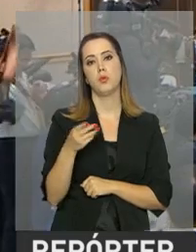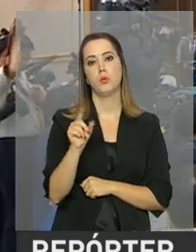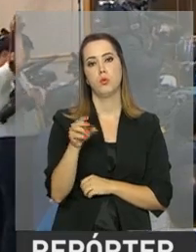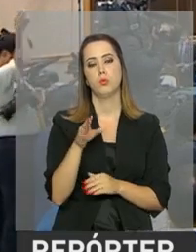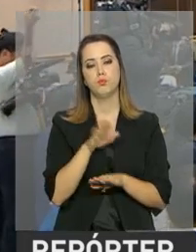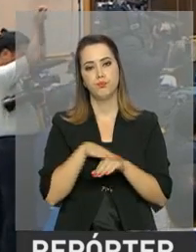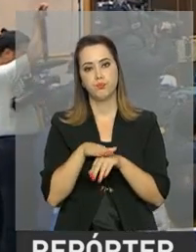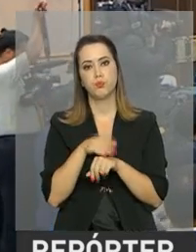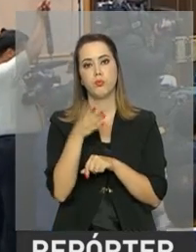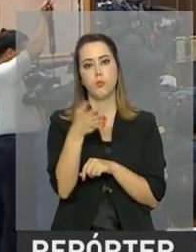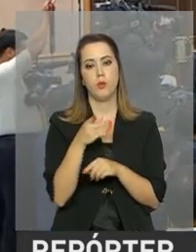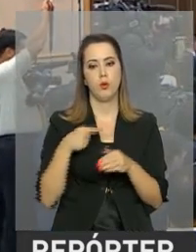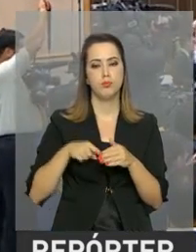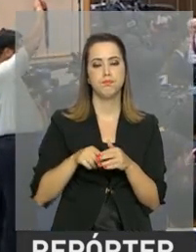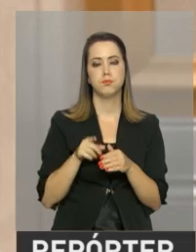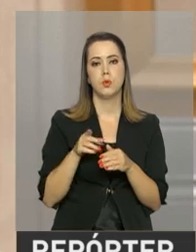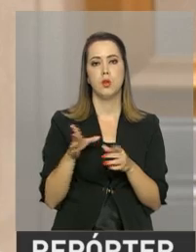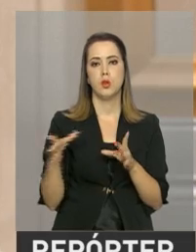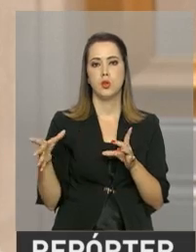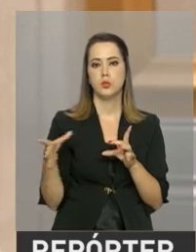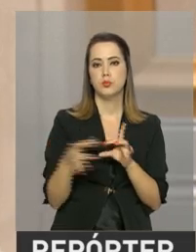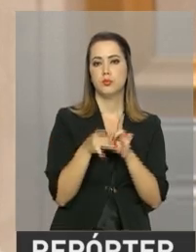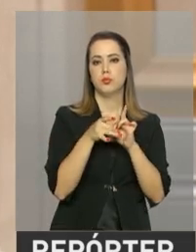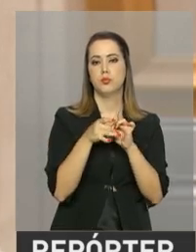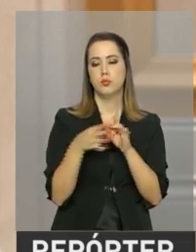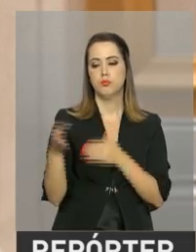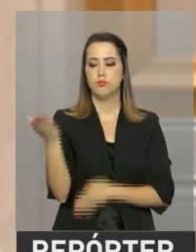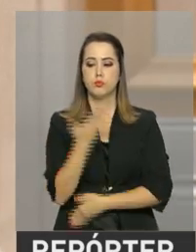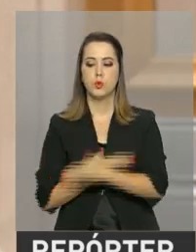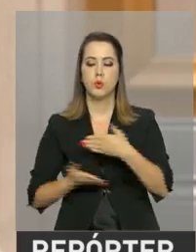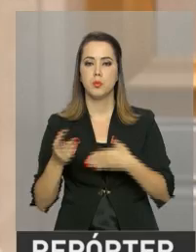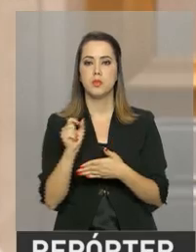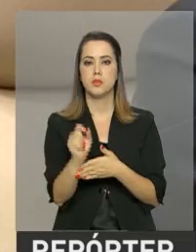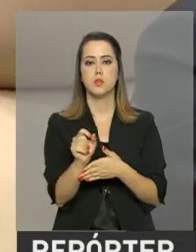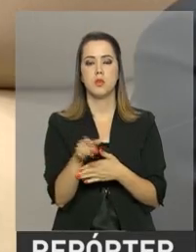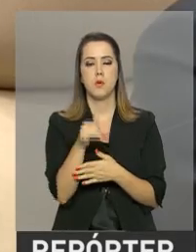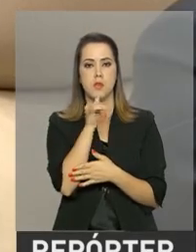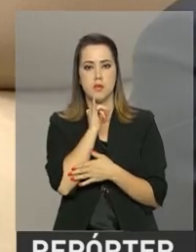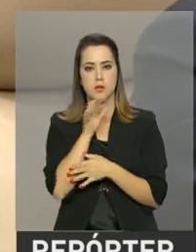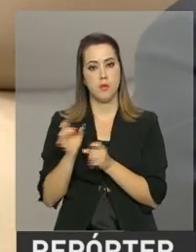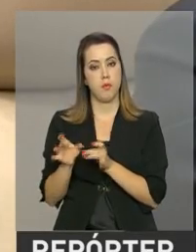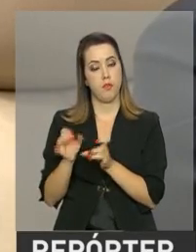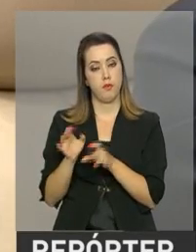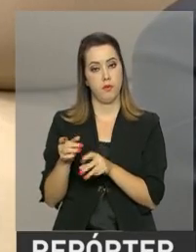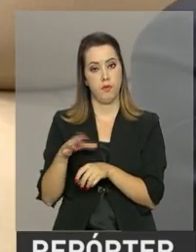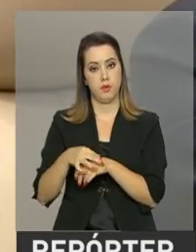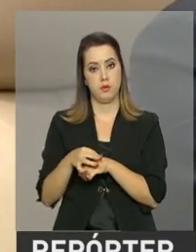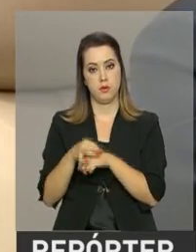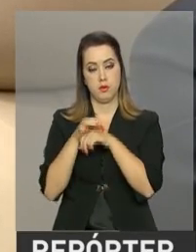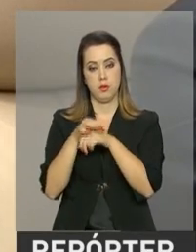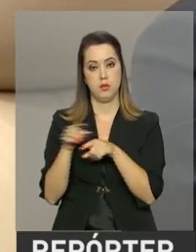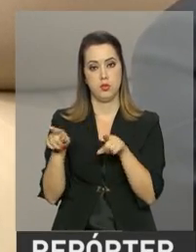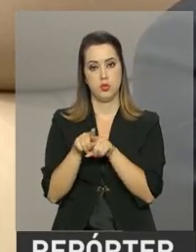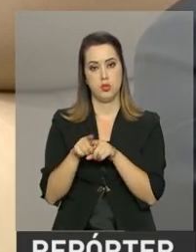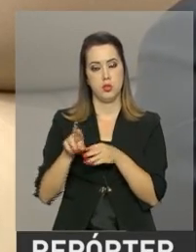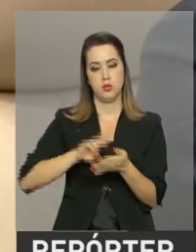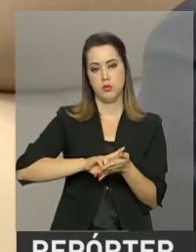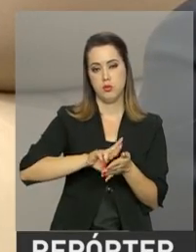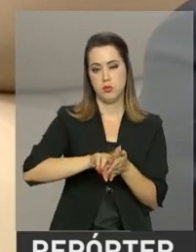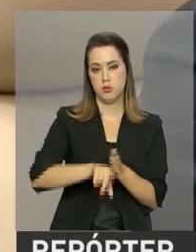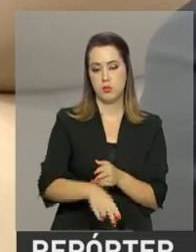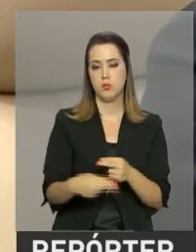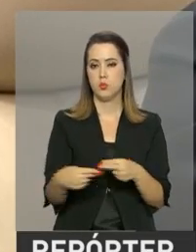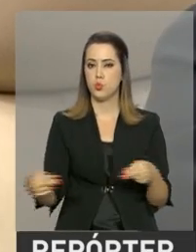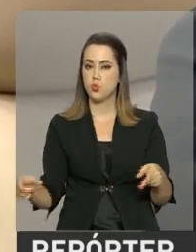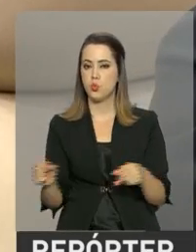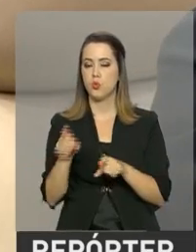O aprofundamento das relações comerciais esteve na pauta, como a exportação brasileira de carne e de produtos agrícolas de maior